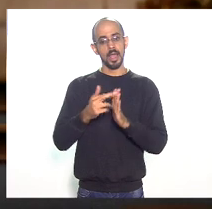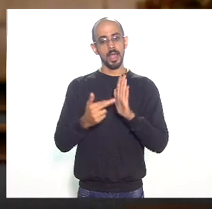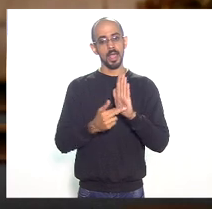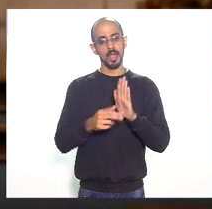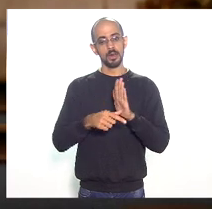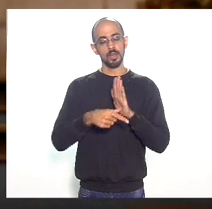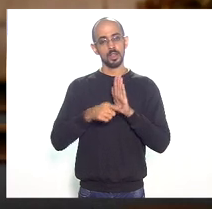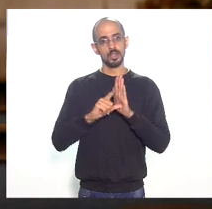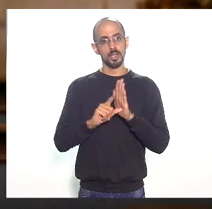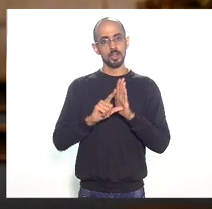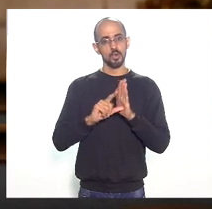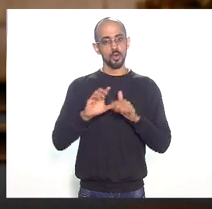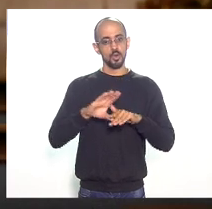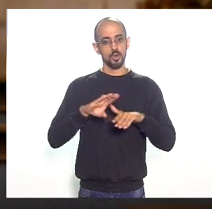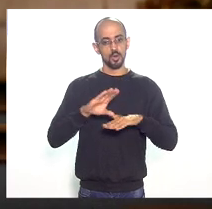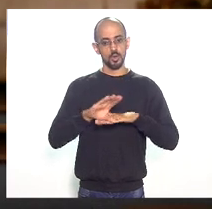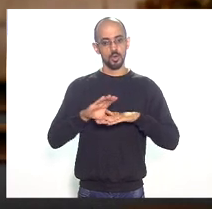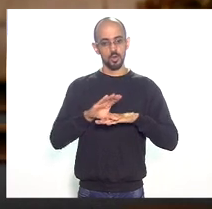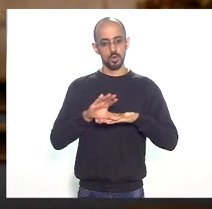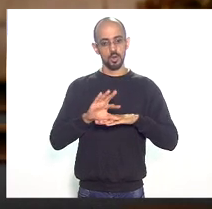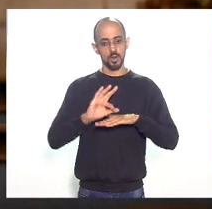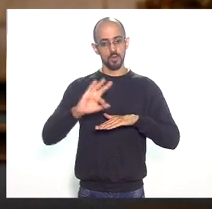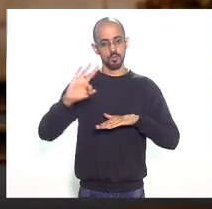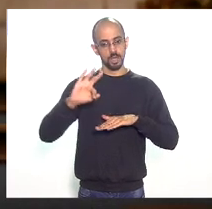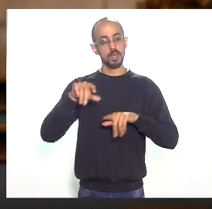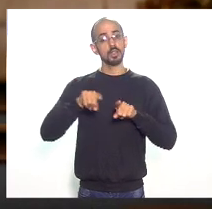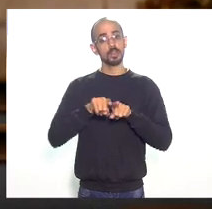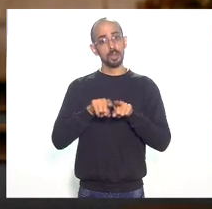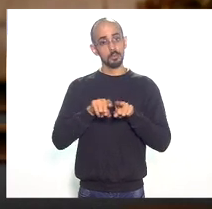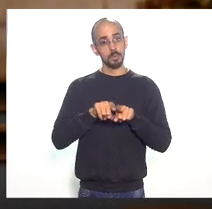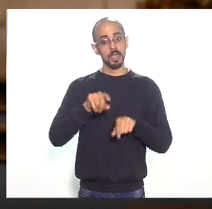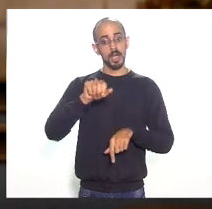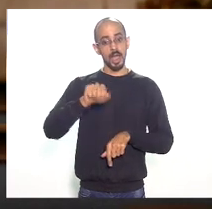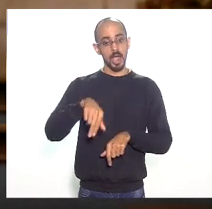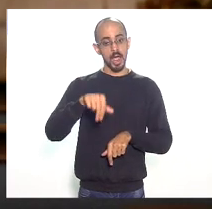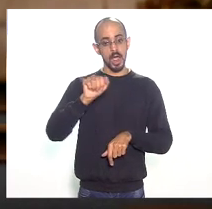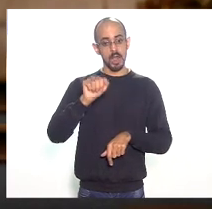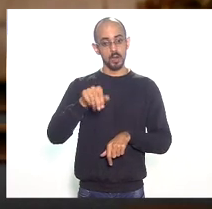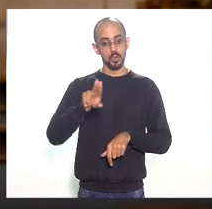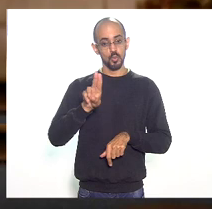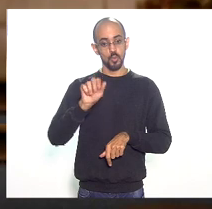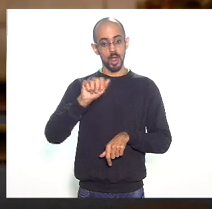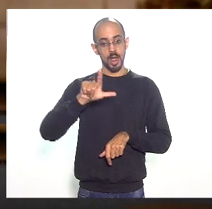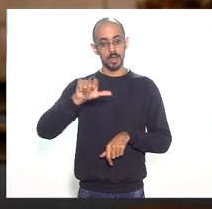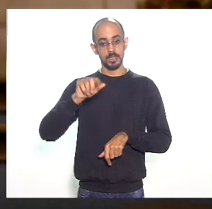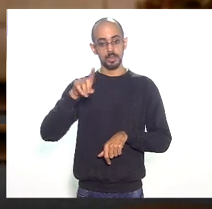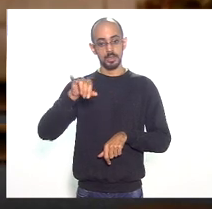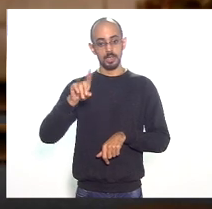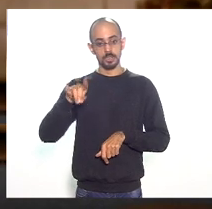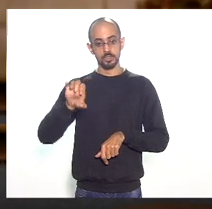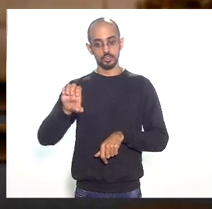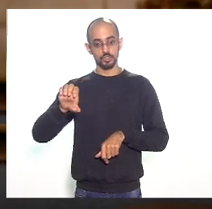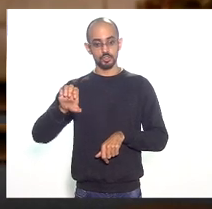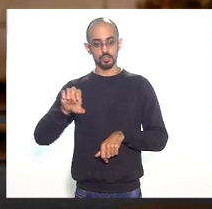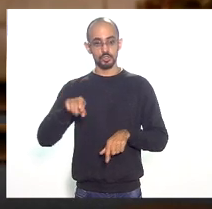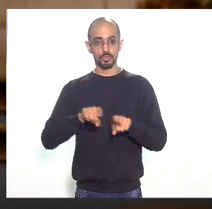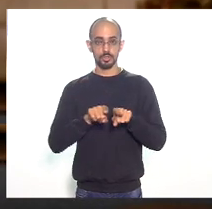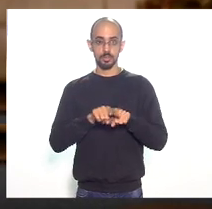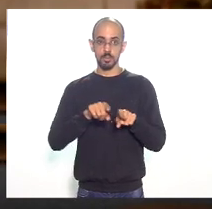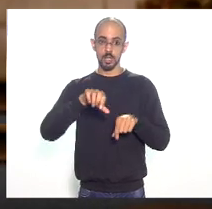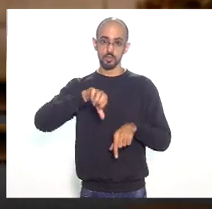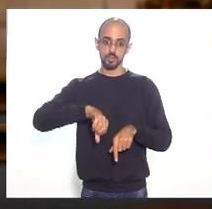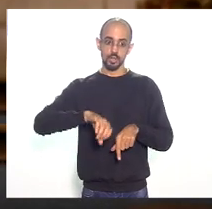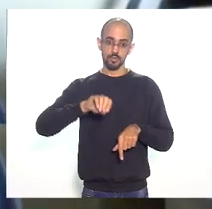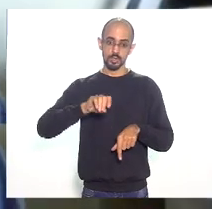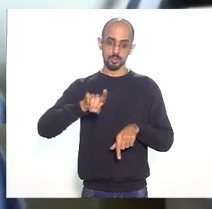Da anualidade, podendo ser também da noventena, porque não está criando nada novo. Senhor